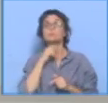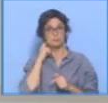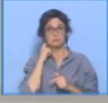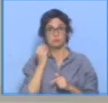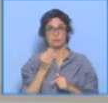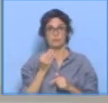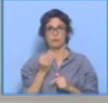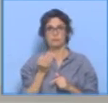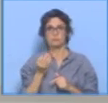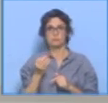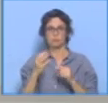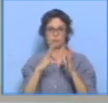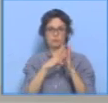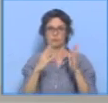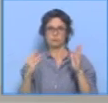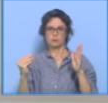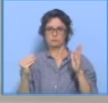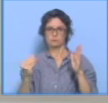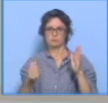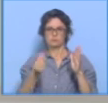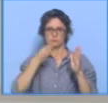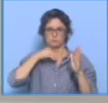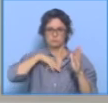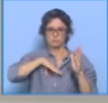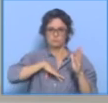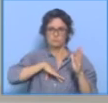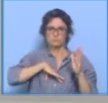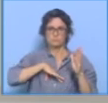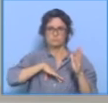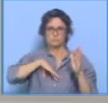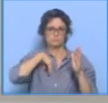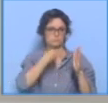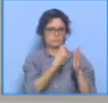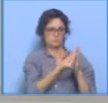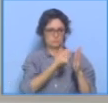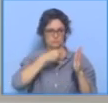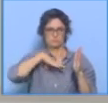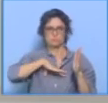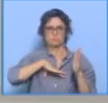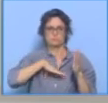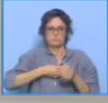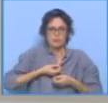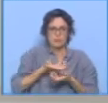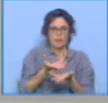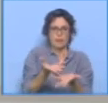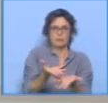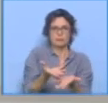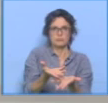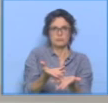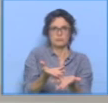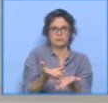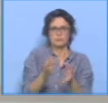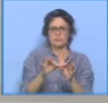ministério sacerdotal, a bondade, a compaixão deste bom samaritano. É isso que ele deve